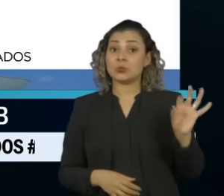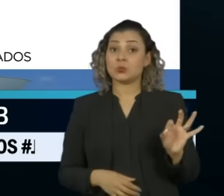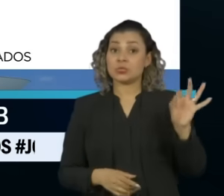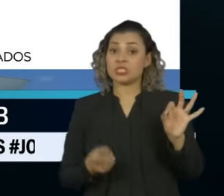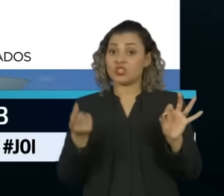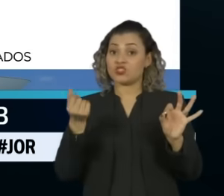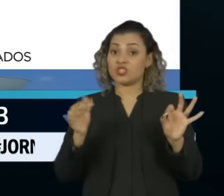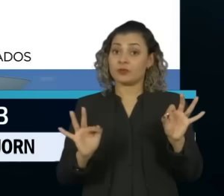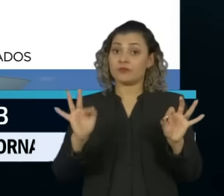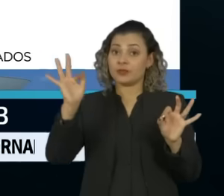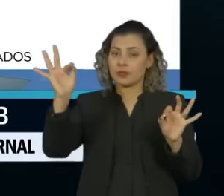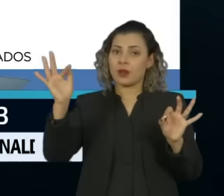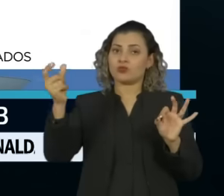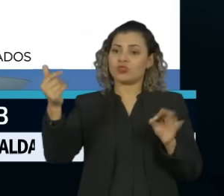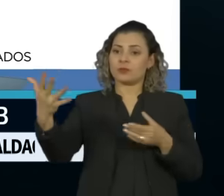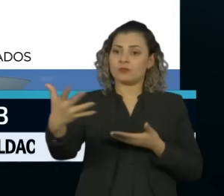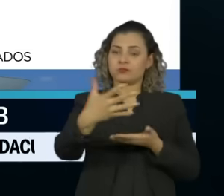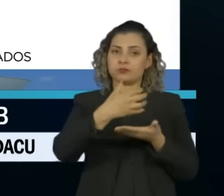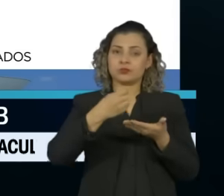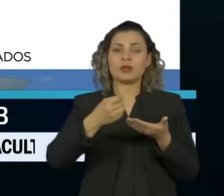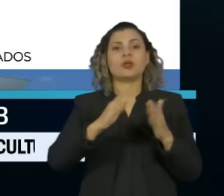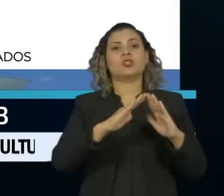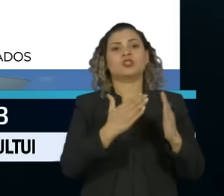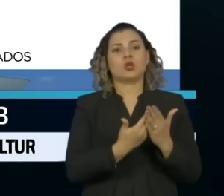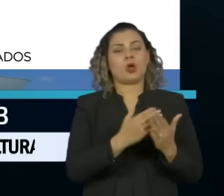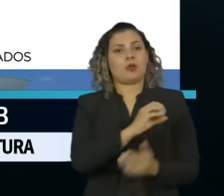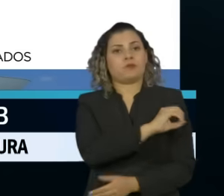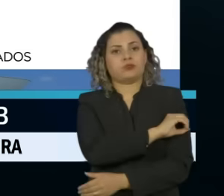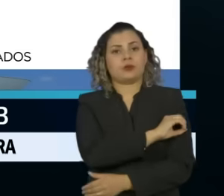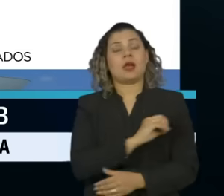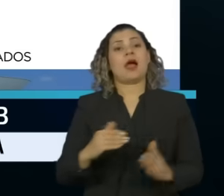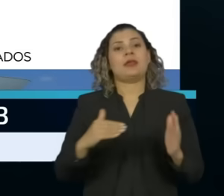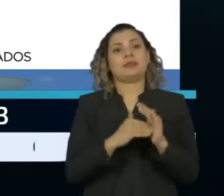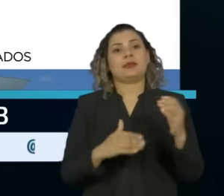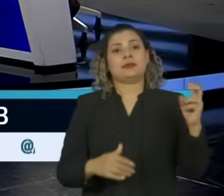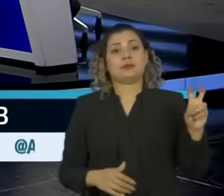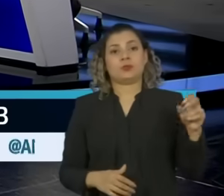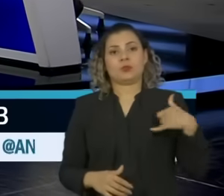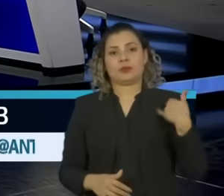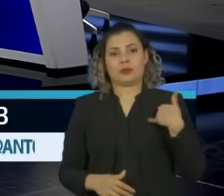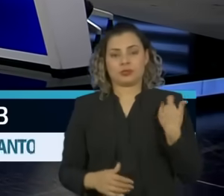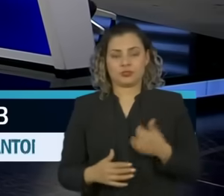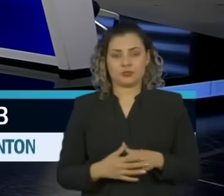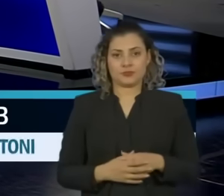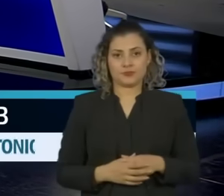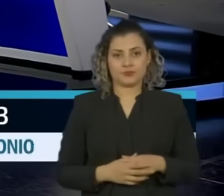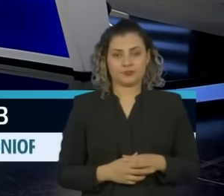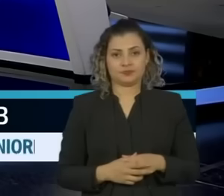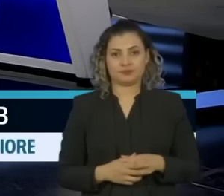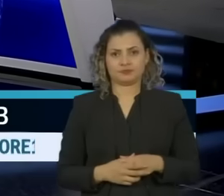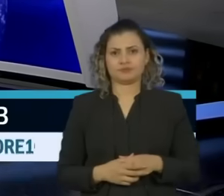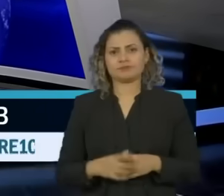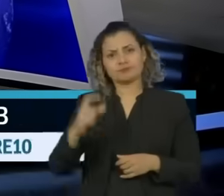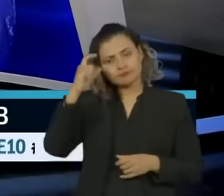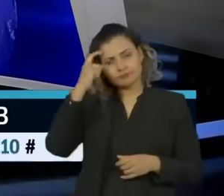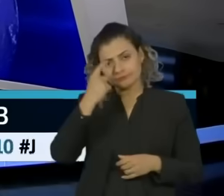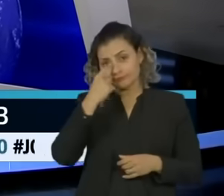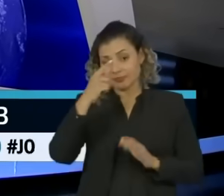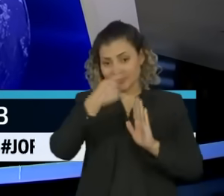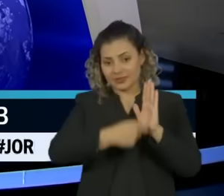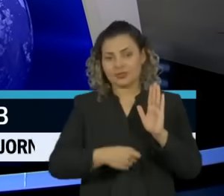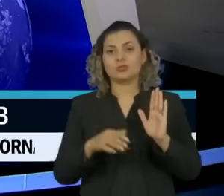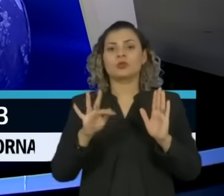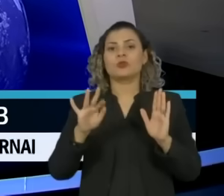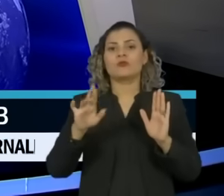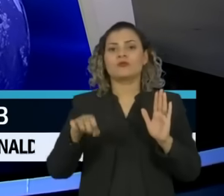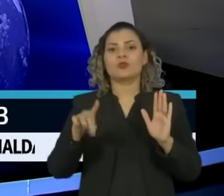recursos federais serão destinados para creches com crianças de até 5 anos. Pondé, o texto do Fundeb aprovado em 2